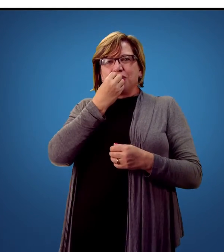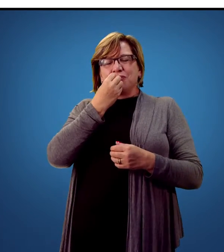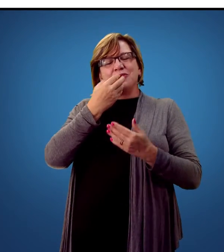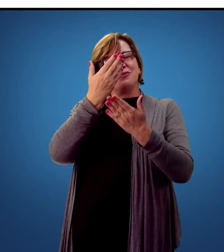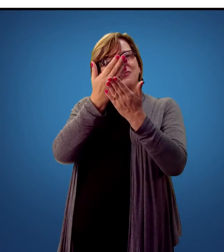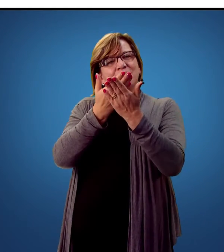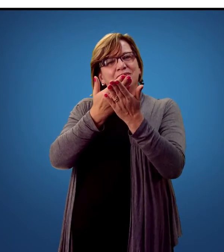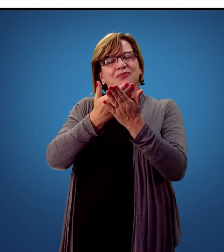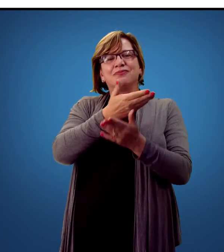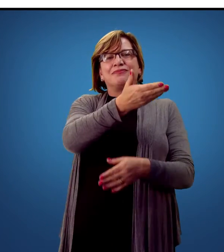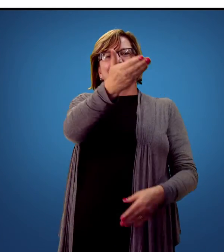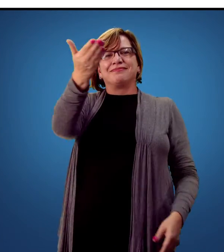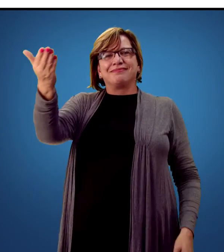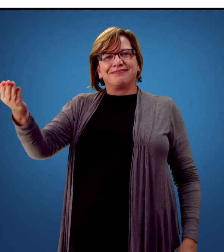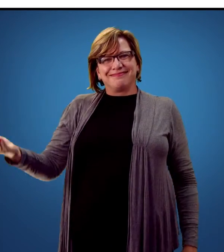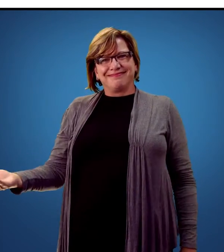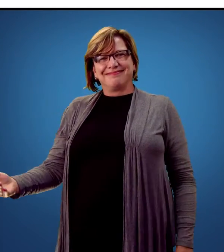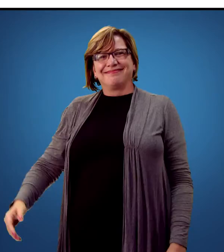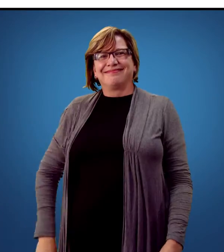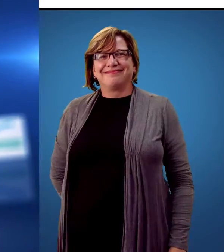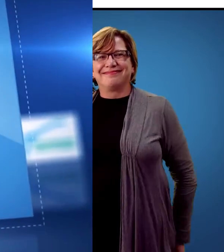unidade de estudo a todos